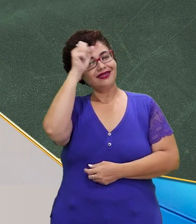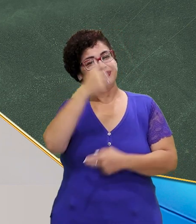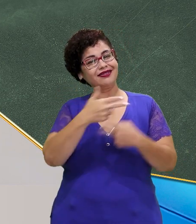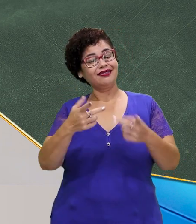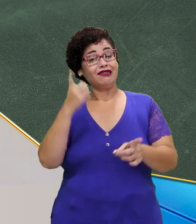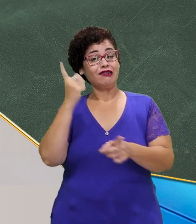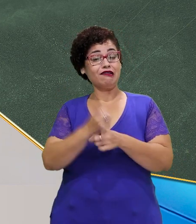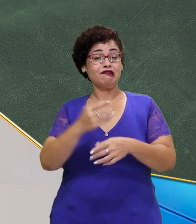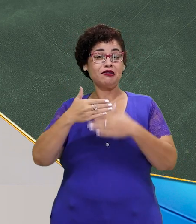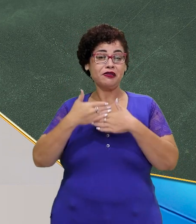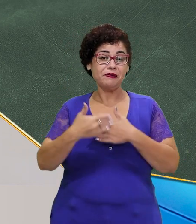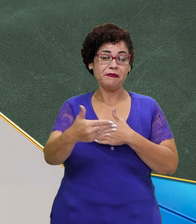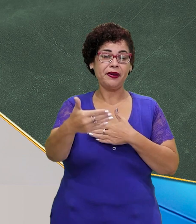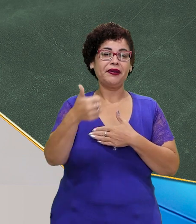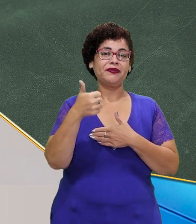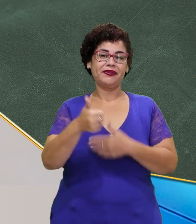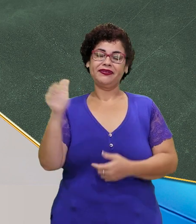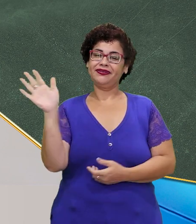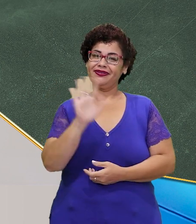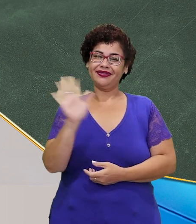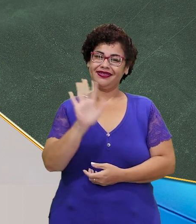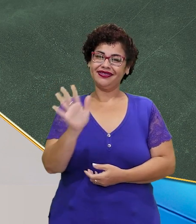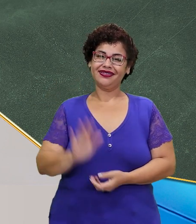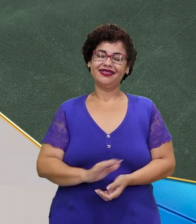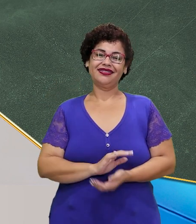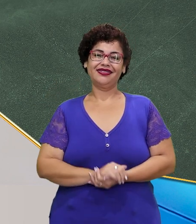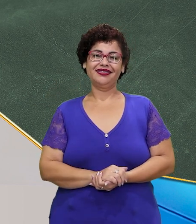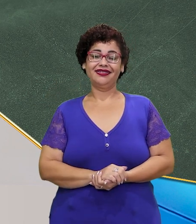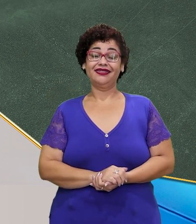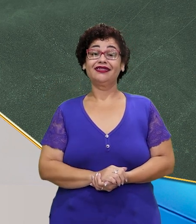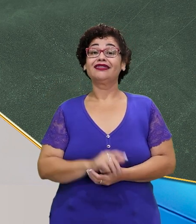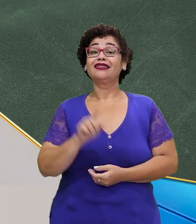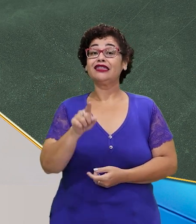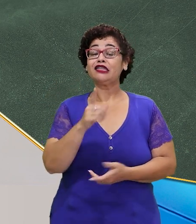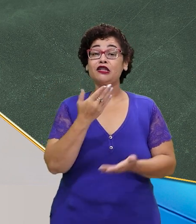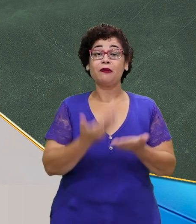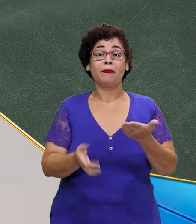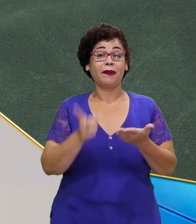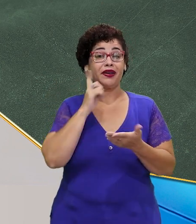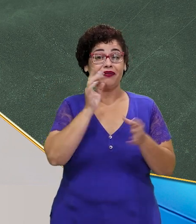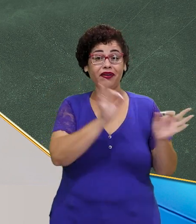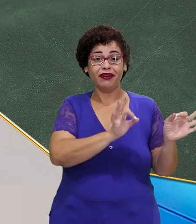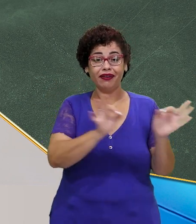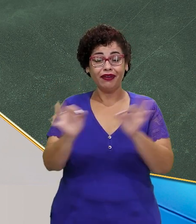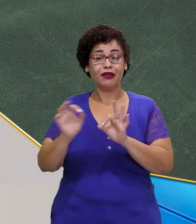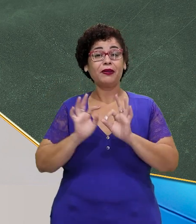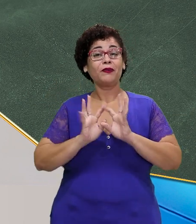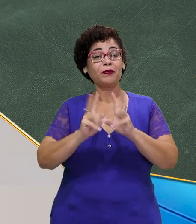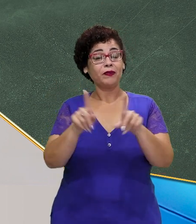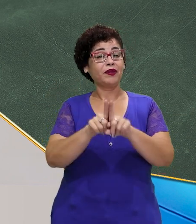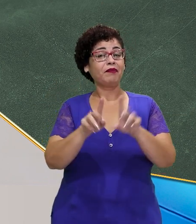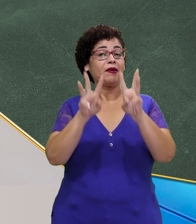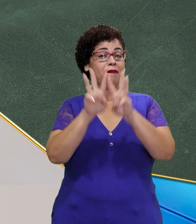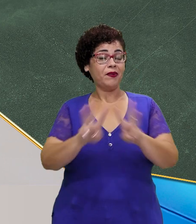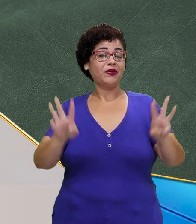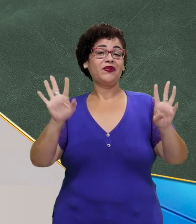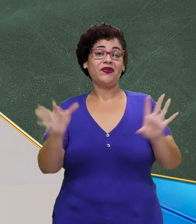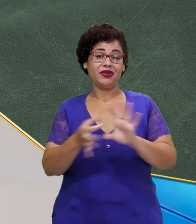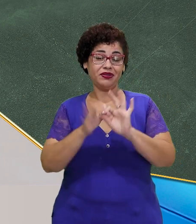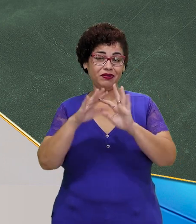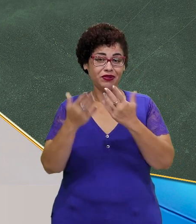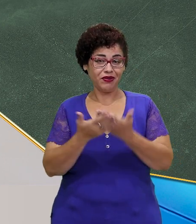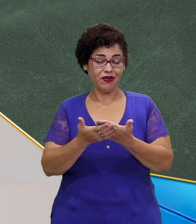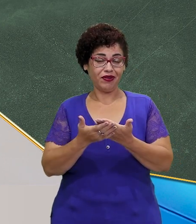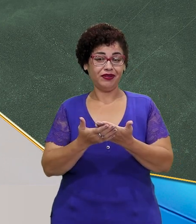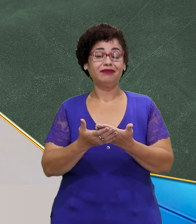para você. Nos encontraremos em breve. Até lá! E não deixe de nos acompanhar pelo portal